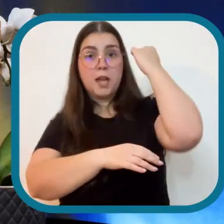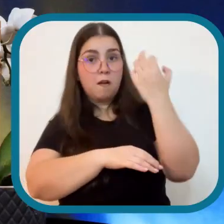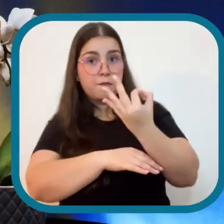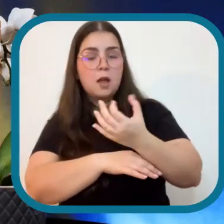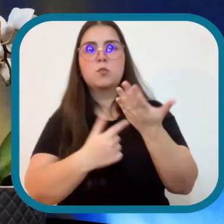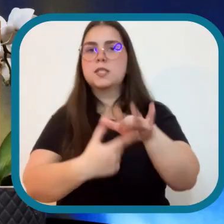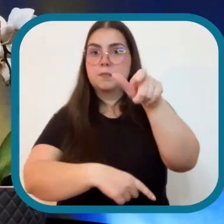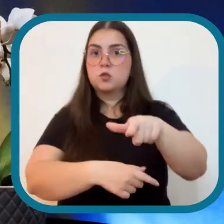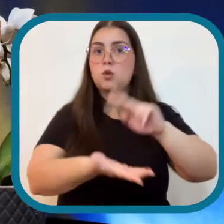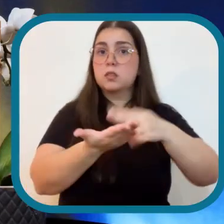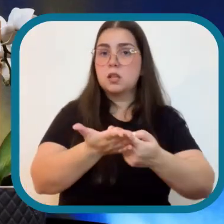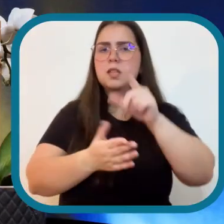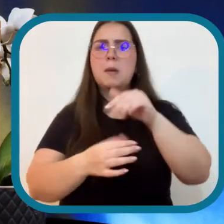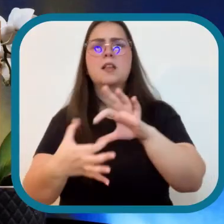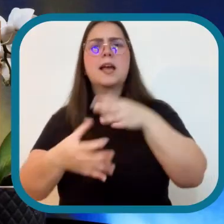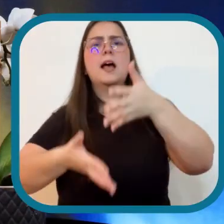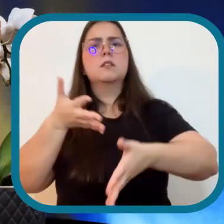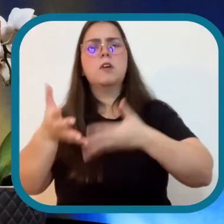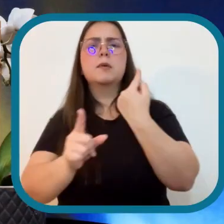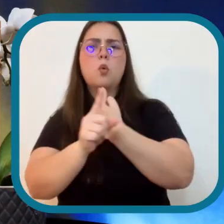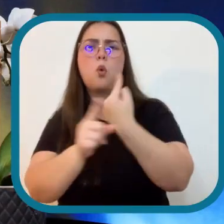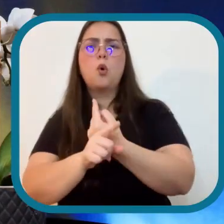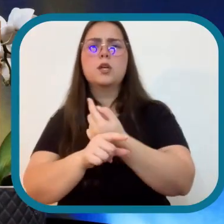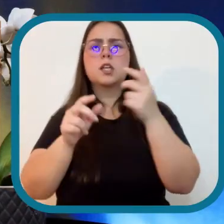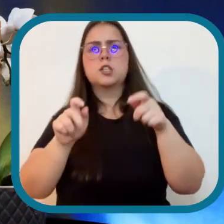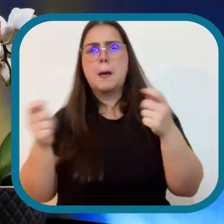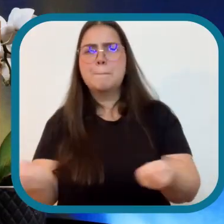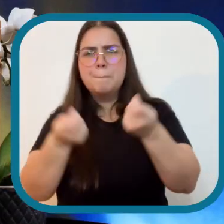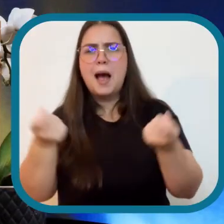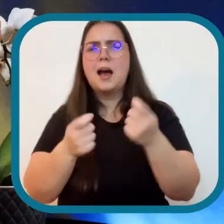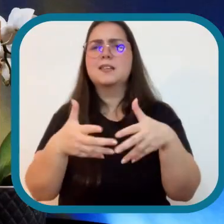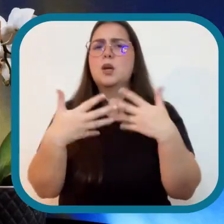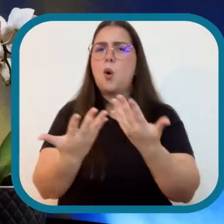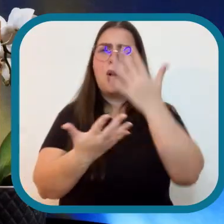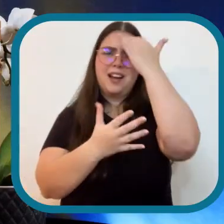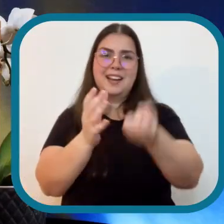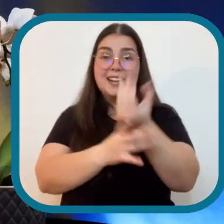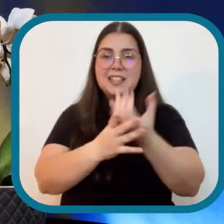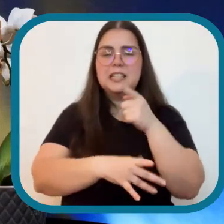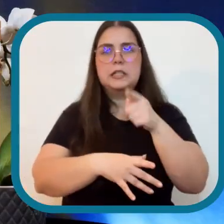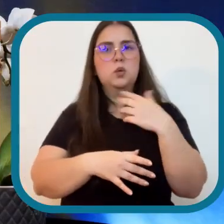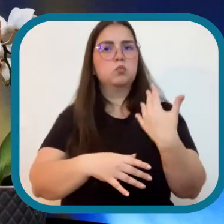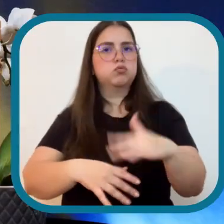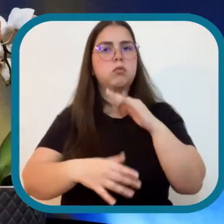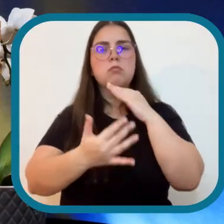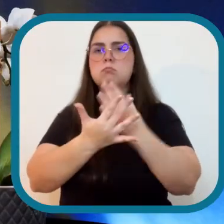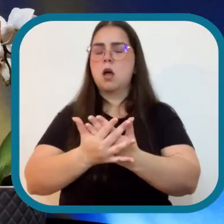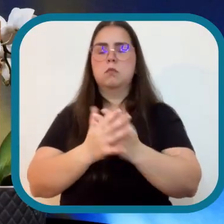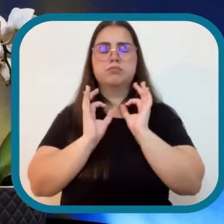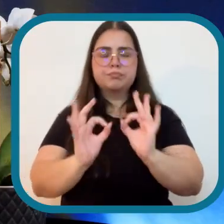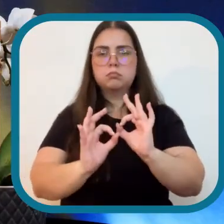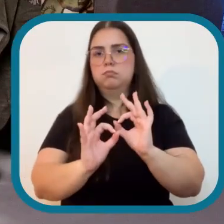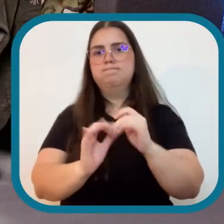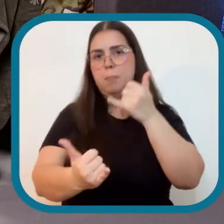os tradutores é um caso, as indústrias criativas e marketing, por exemplo, são nitidamente aquelas que mais ficam sobre...